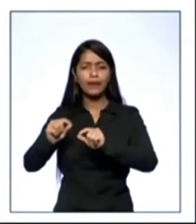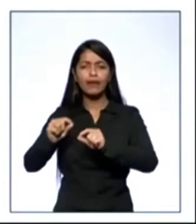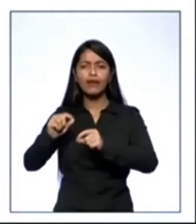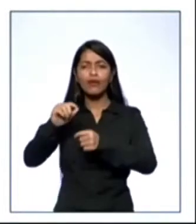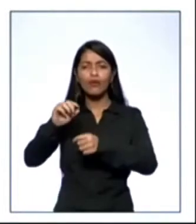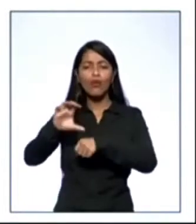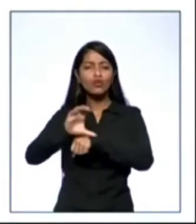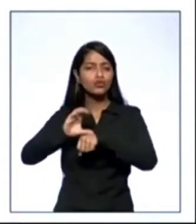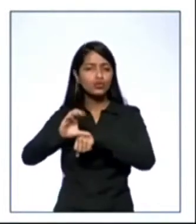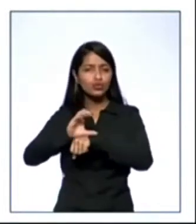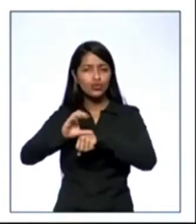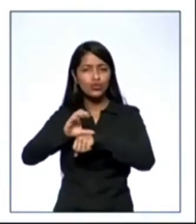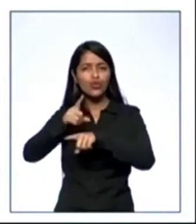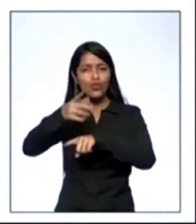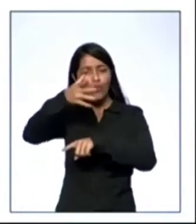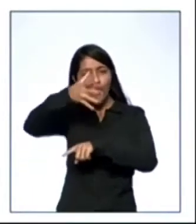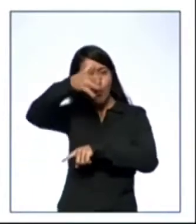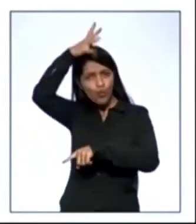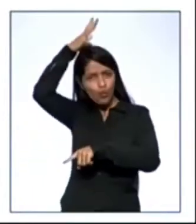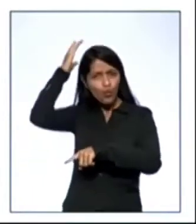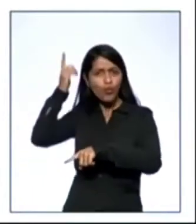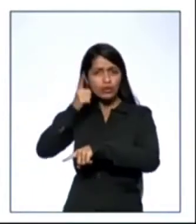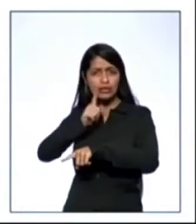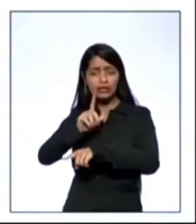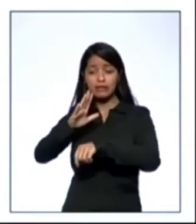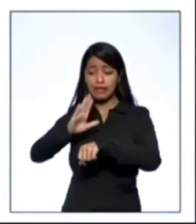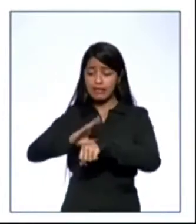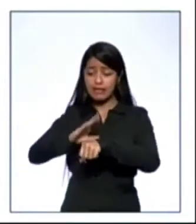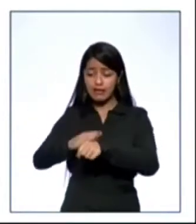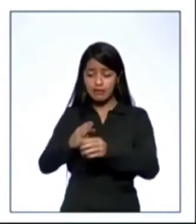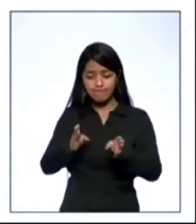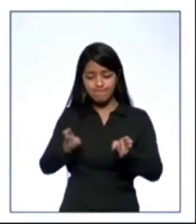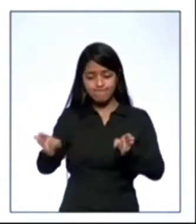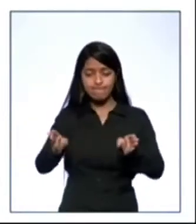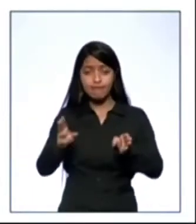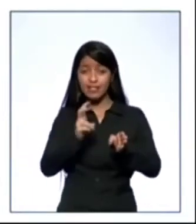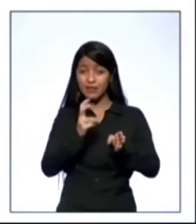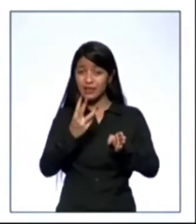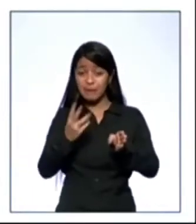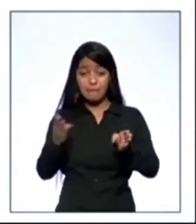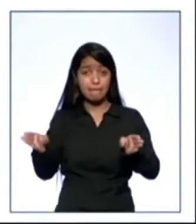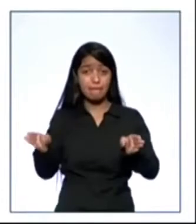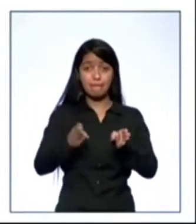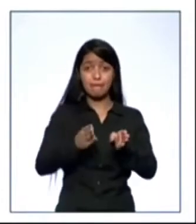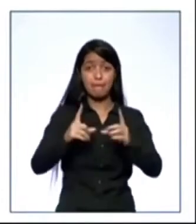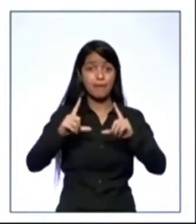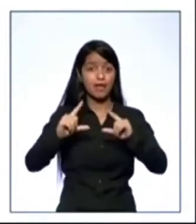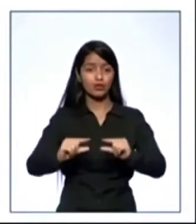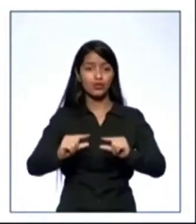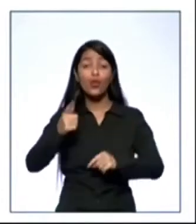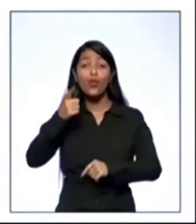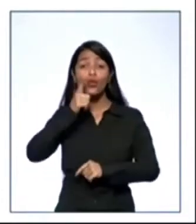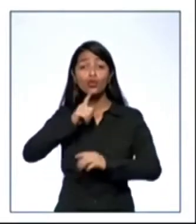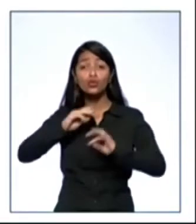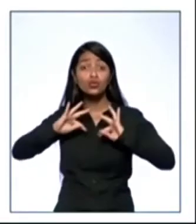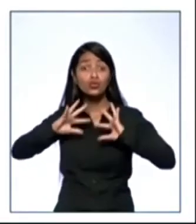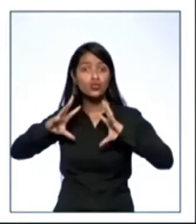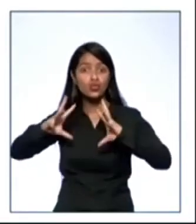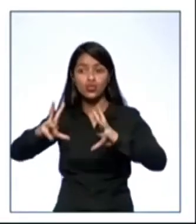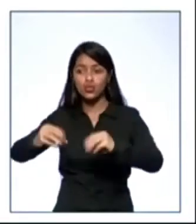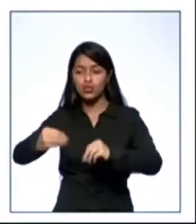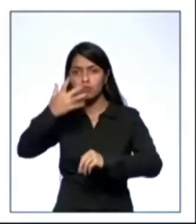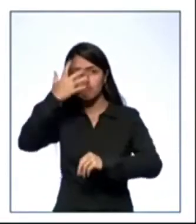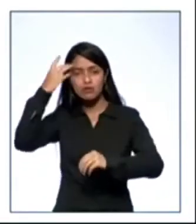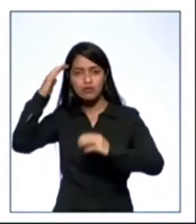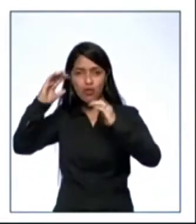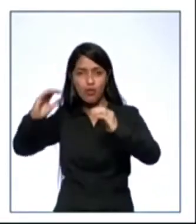constituição os romanos conseguiram em menos de 53 anos submeter quase todo mundo habitado ao seu governo exclusivo?